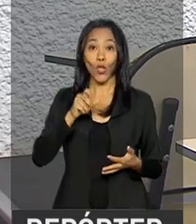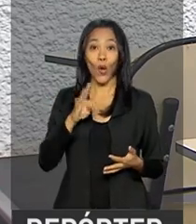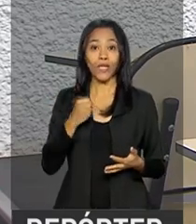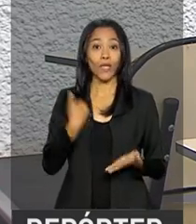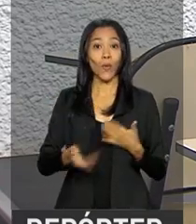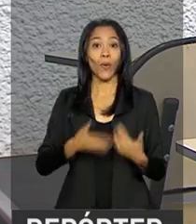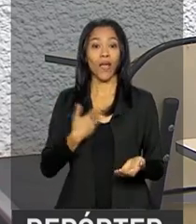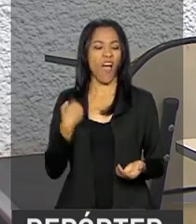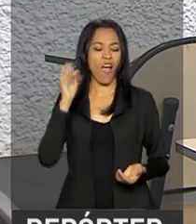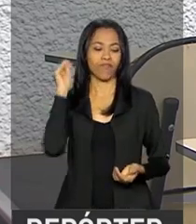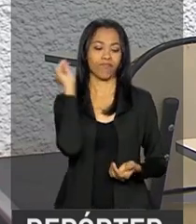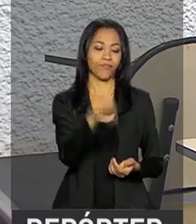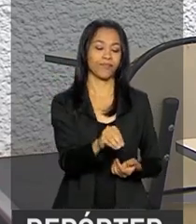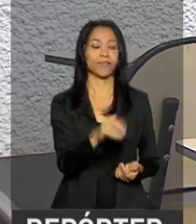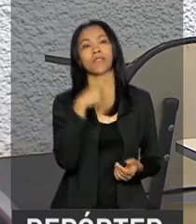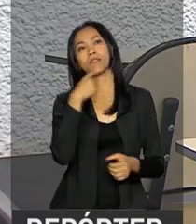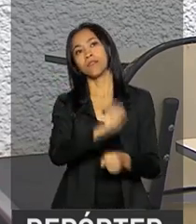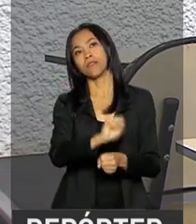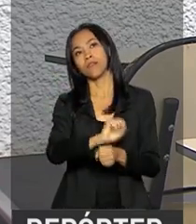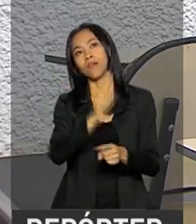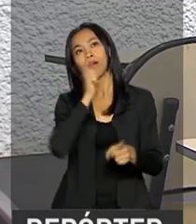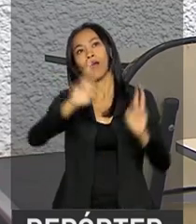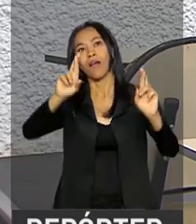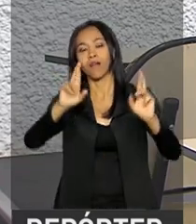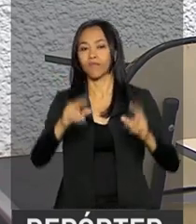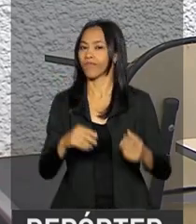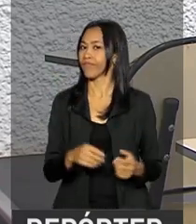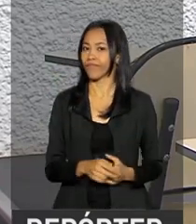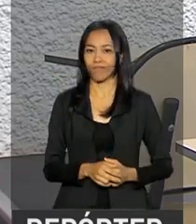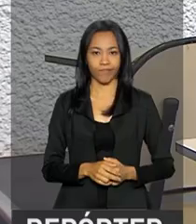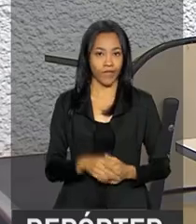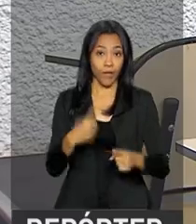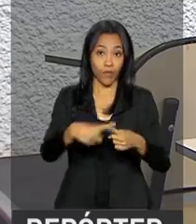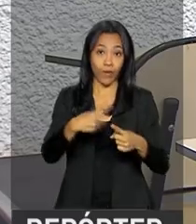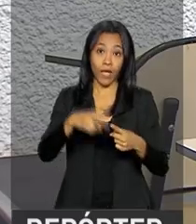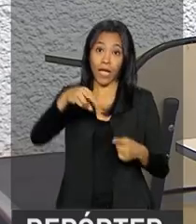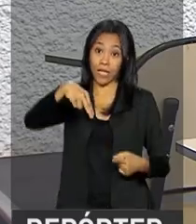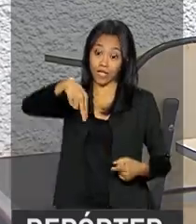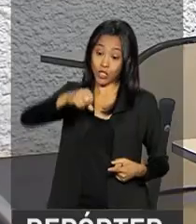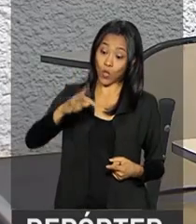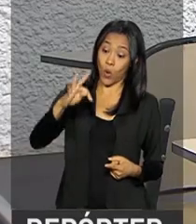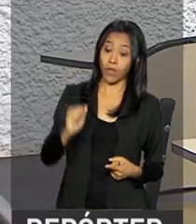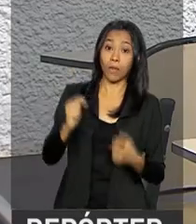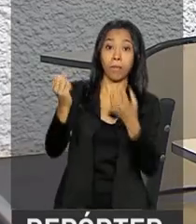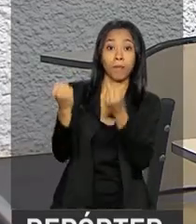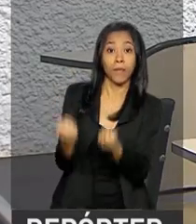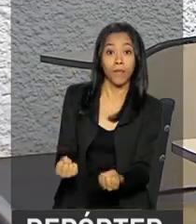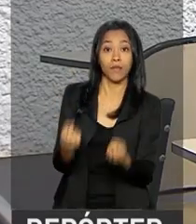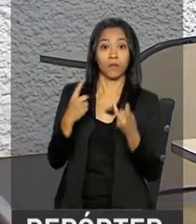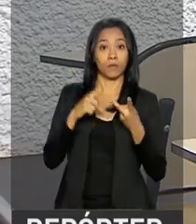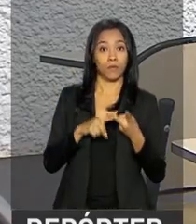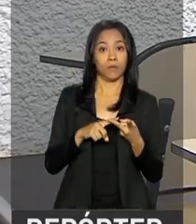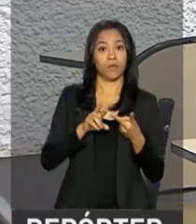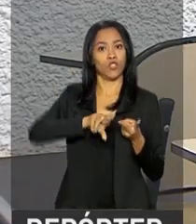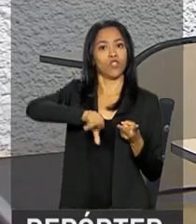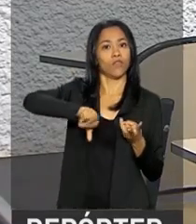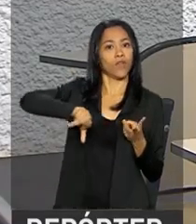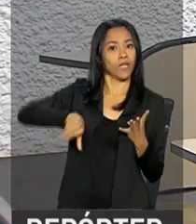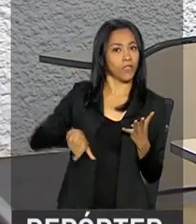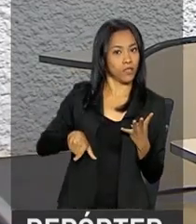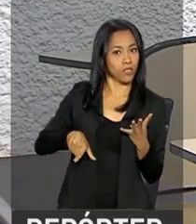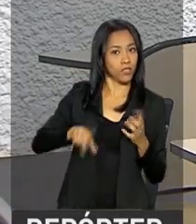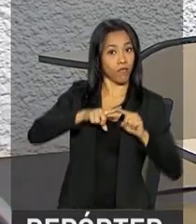qualquer lugar, né, esperando que vai dar certo. Por quê? Porque as notas têm pesos diferentes, mas se você entra para